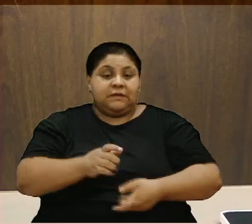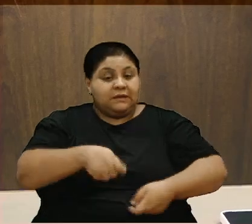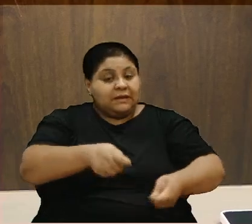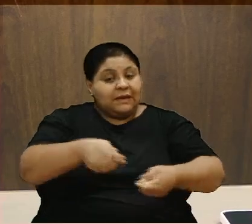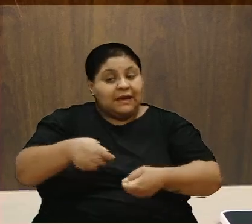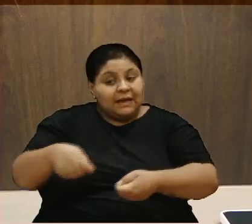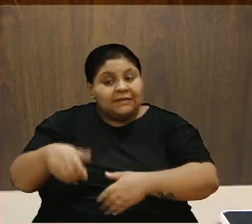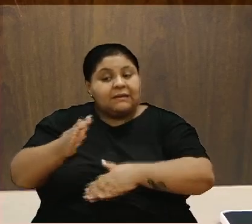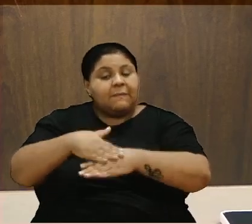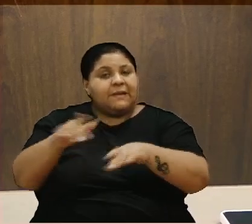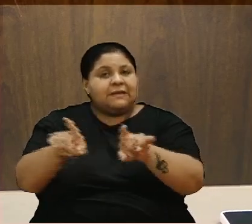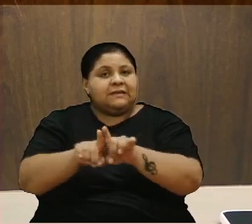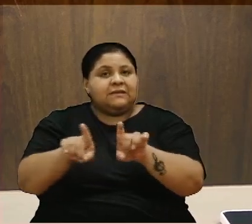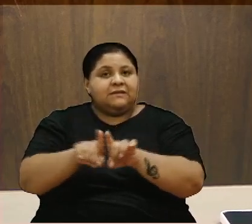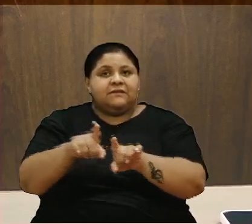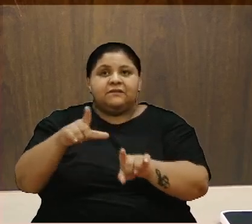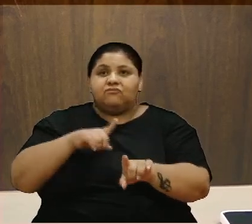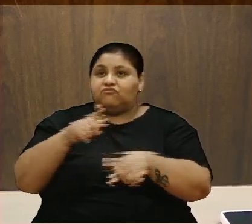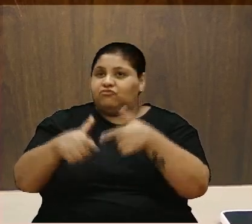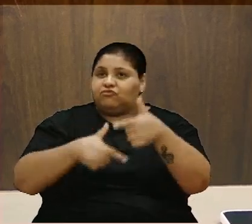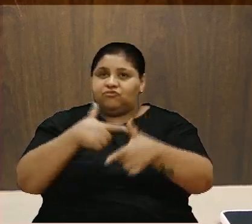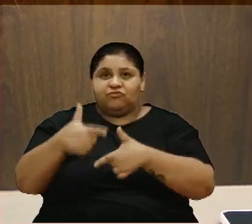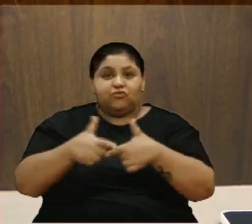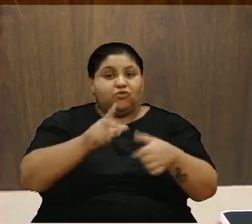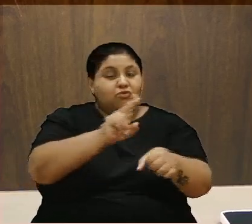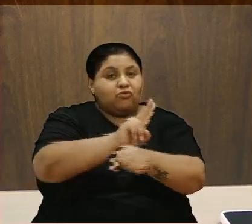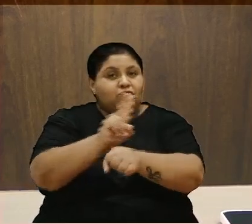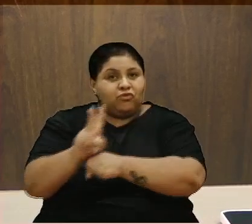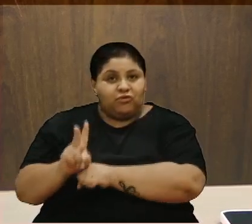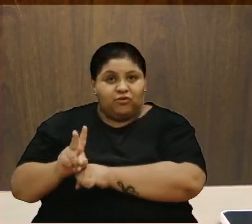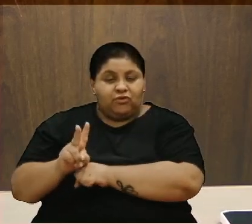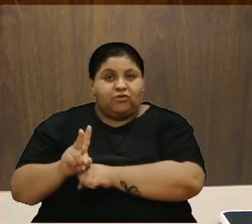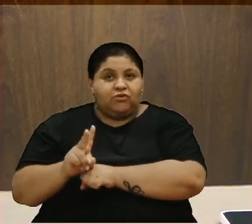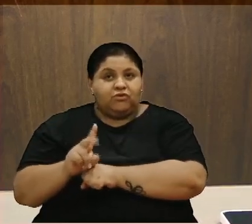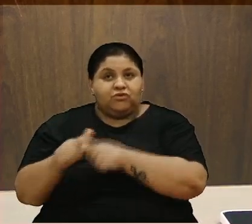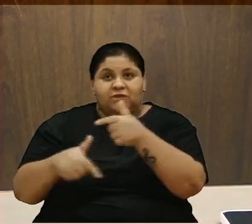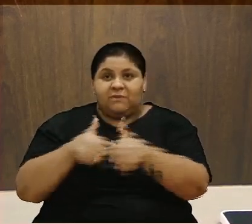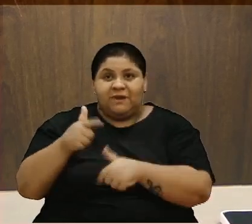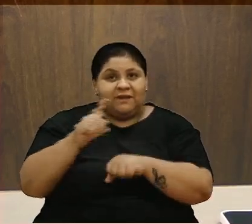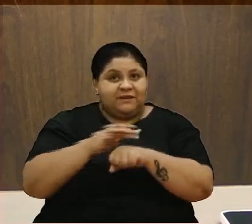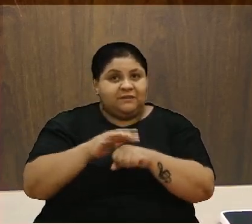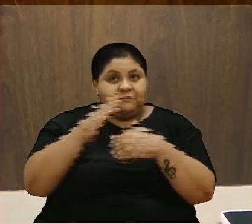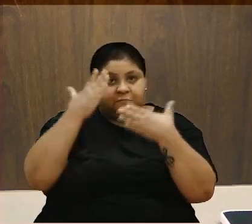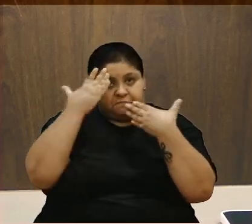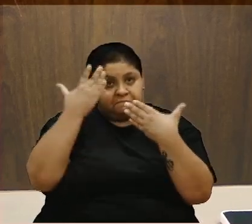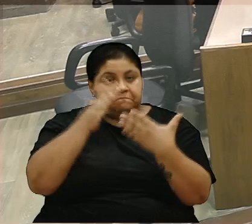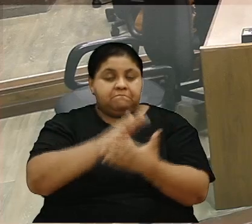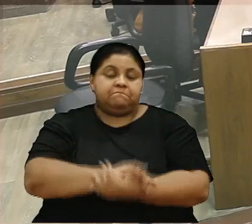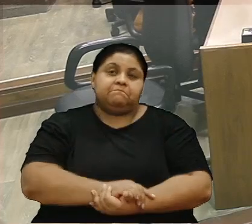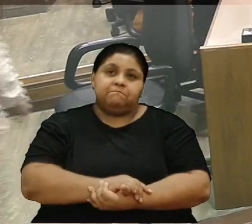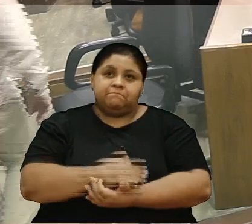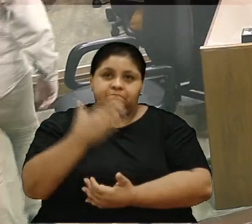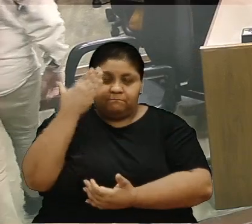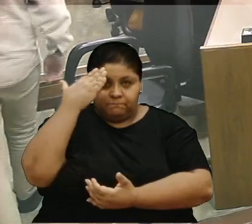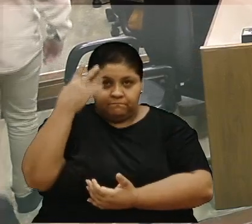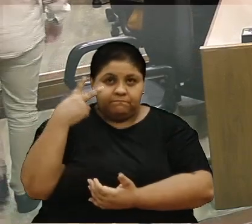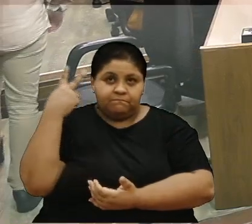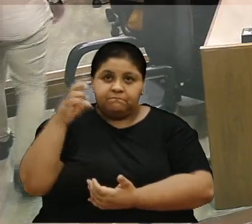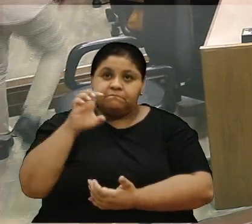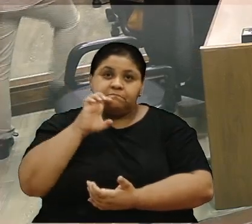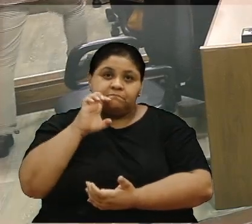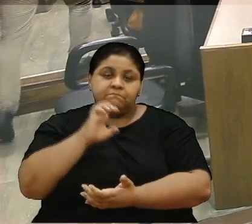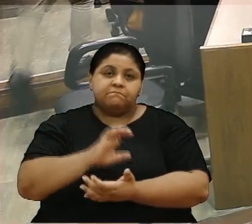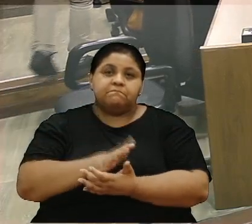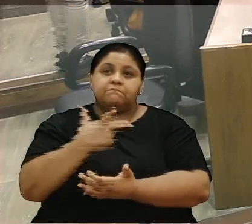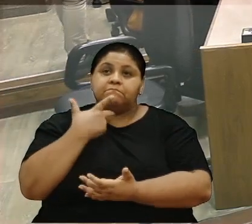mais dinheiro, e daí a gente não está trabalhando a prevenção, a gente está trabalhando a doença. Muito obrigada. Obrigada, vereadora Estela. Então, para